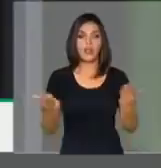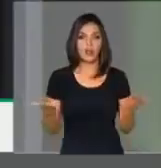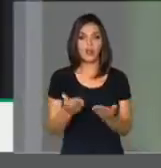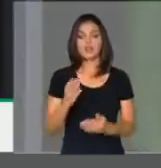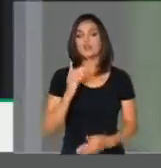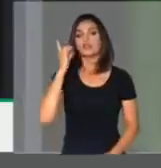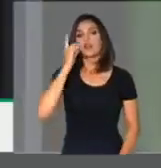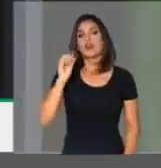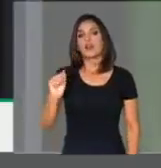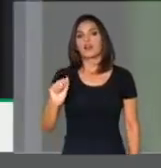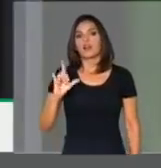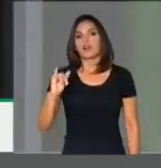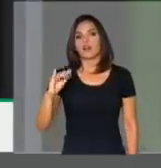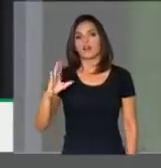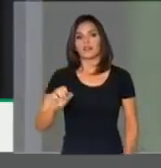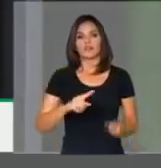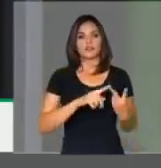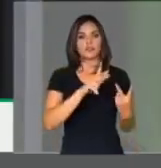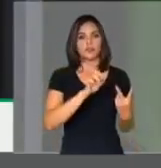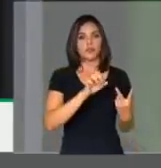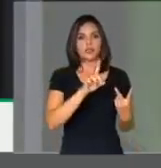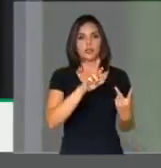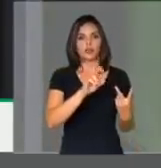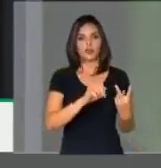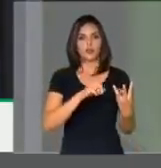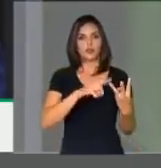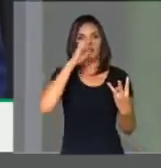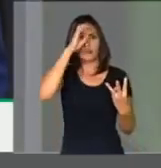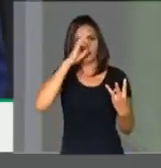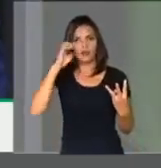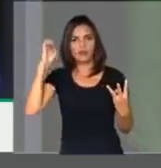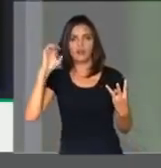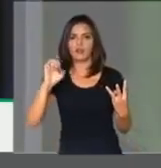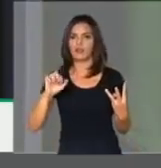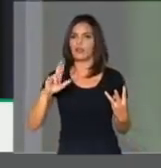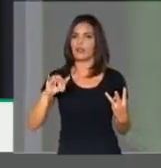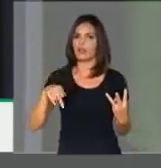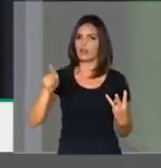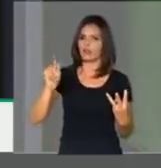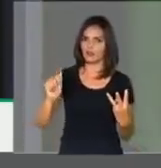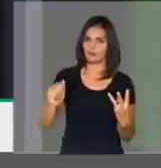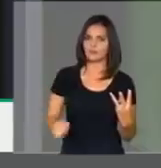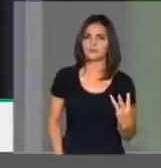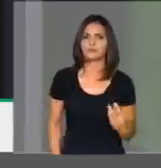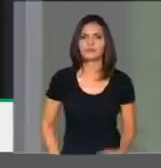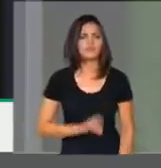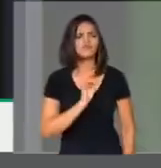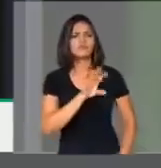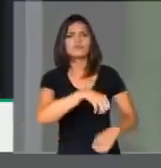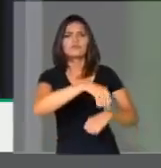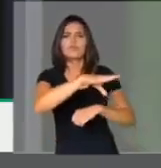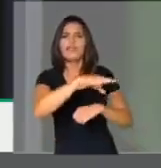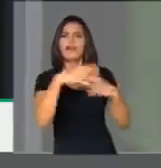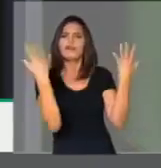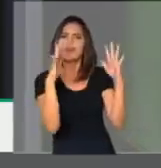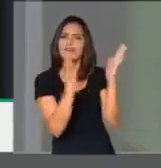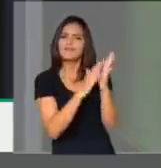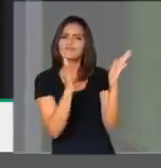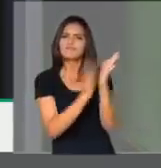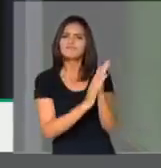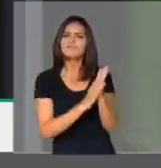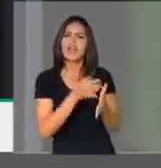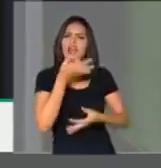Portugal, logo depois deputado Pedro Kizai, deputada Érica Cocai. Apenas, deputado Glauber, para lhe parabenizar, dizer